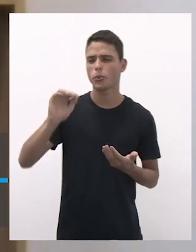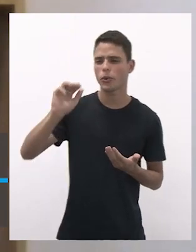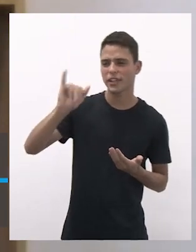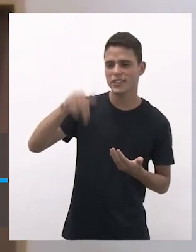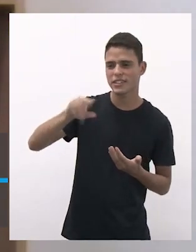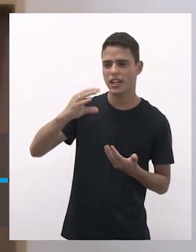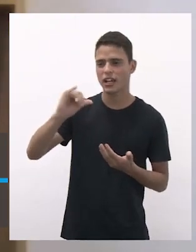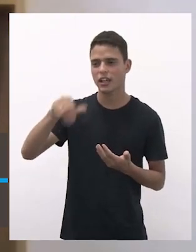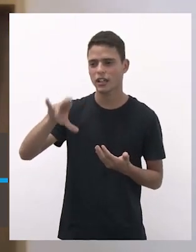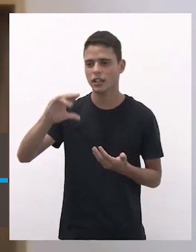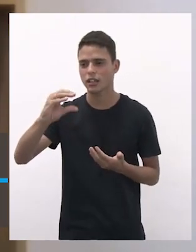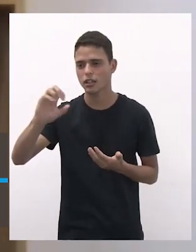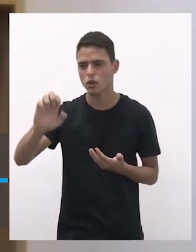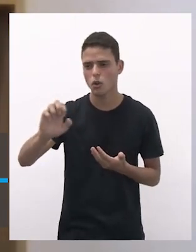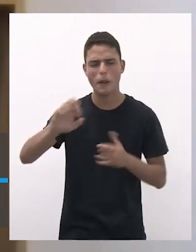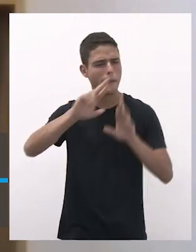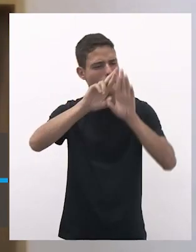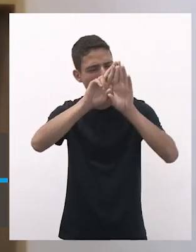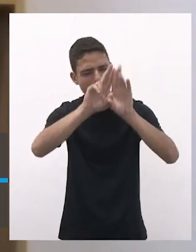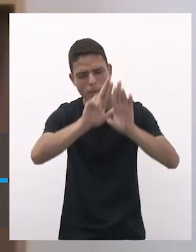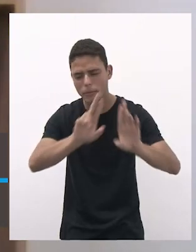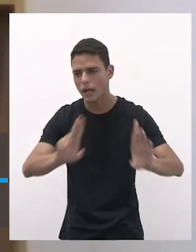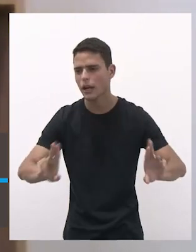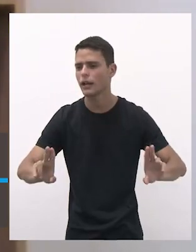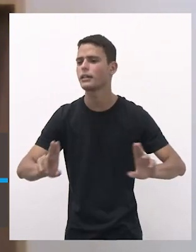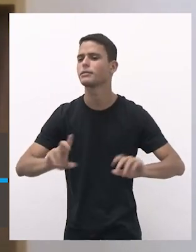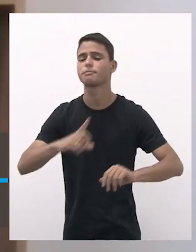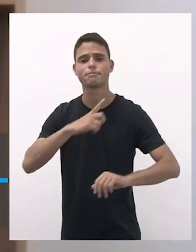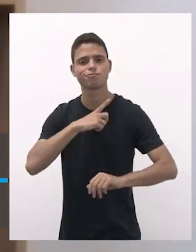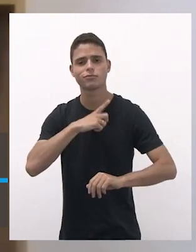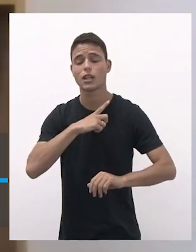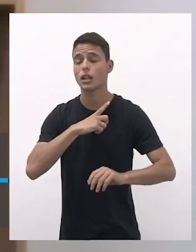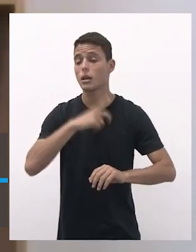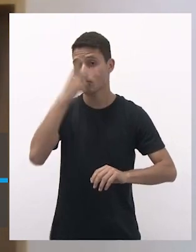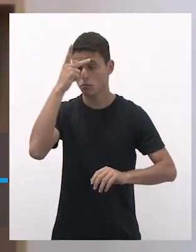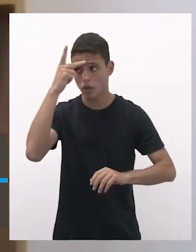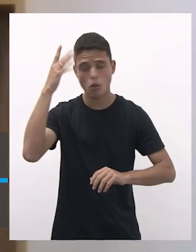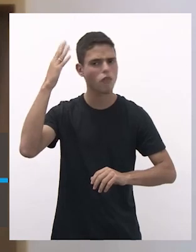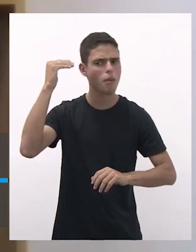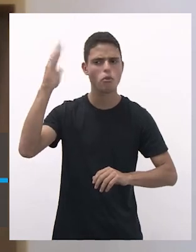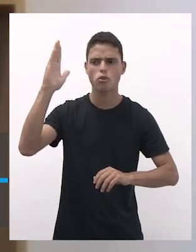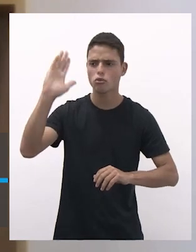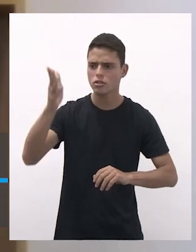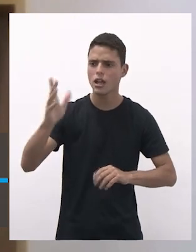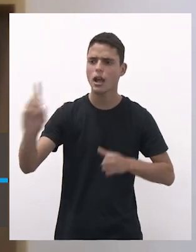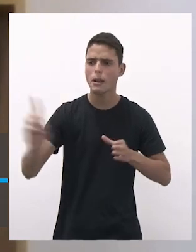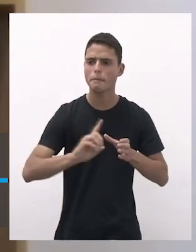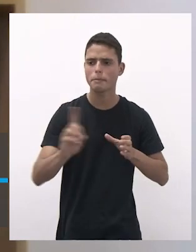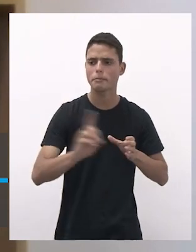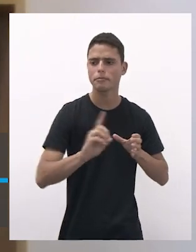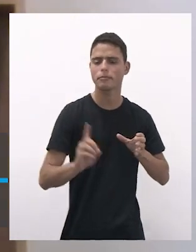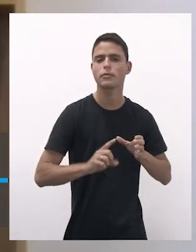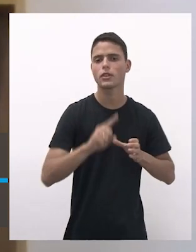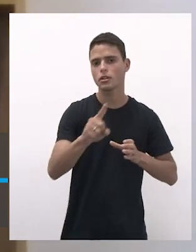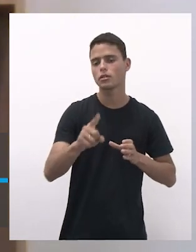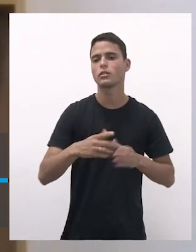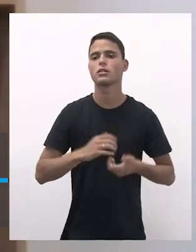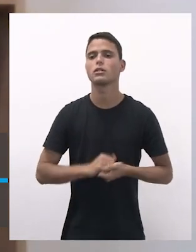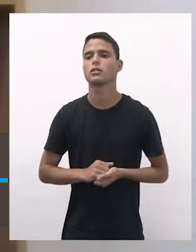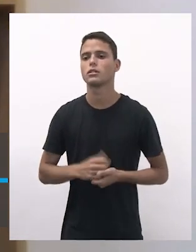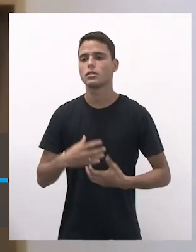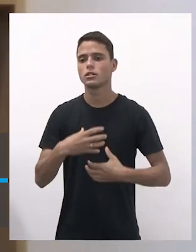Guerra no Terroço de Mulher, são obras que chamam muito público. Então, claro que isso te deixa,